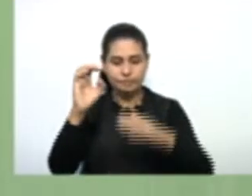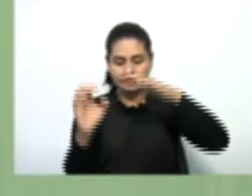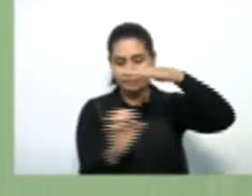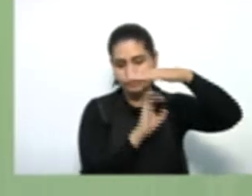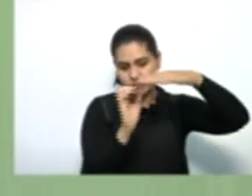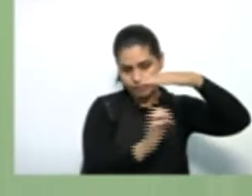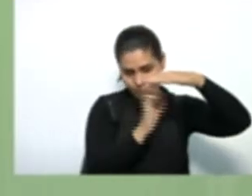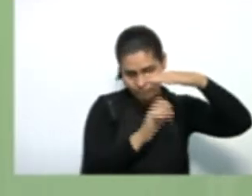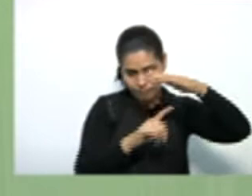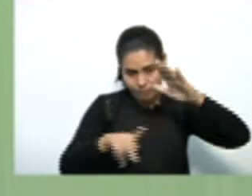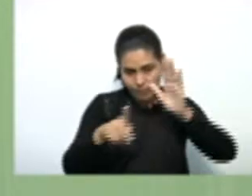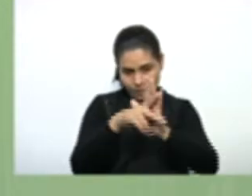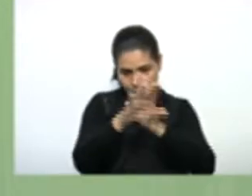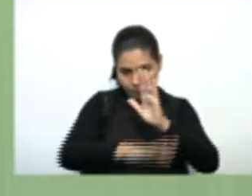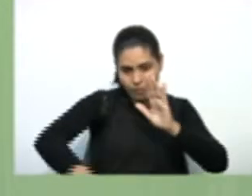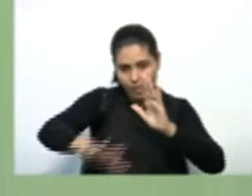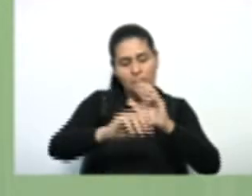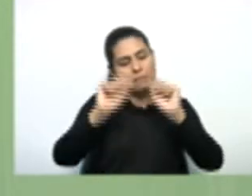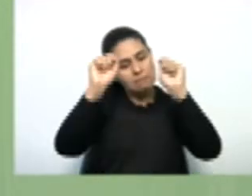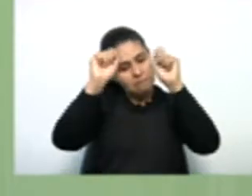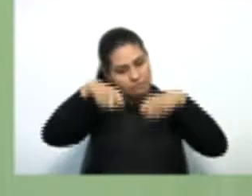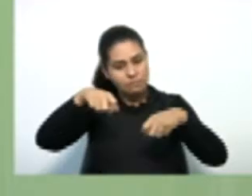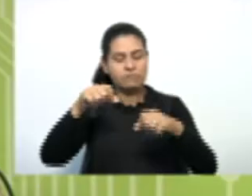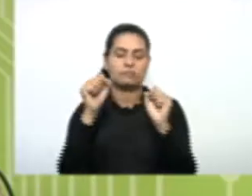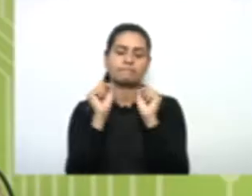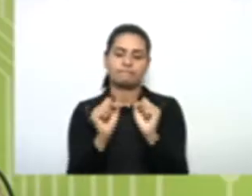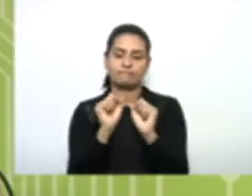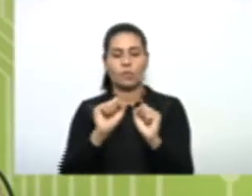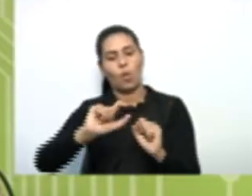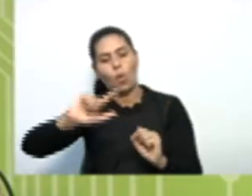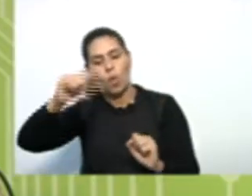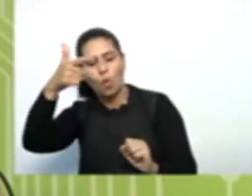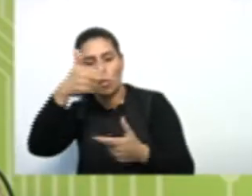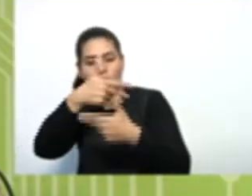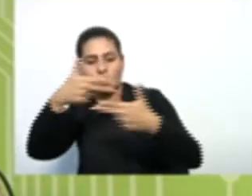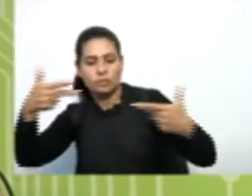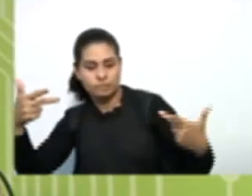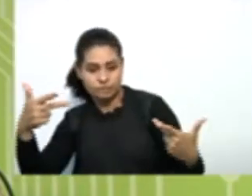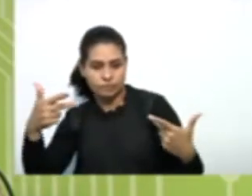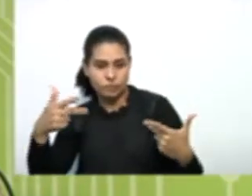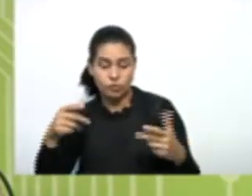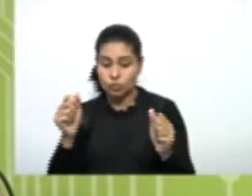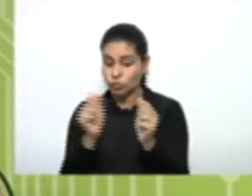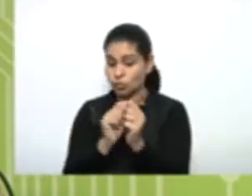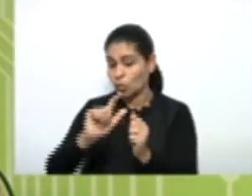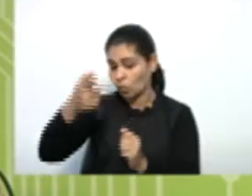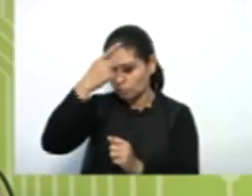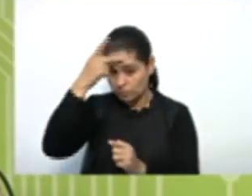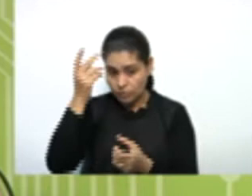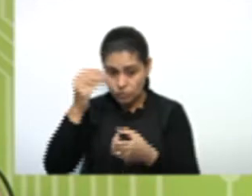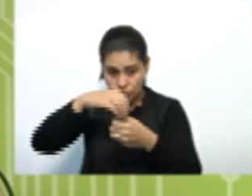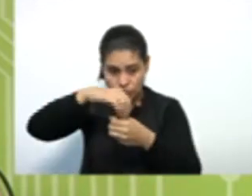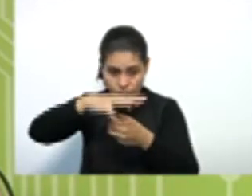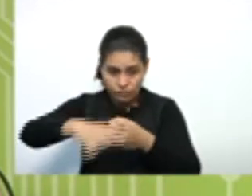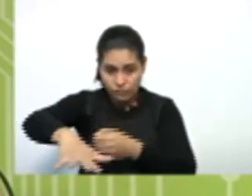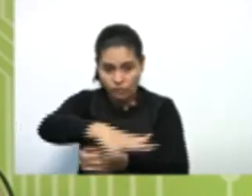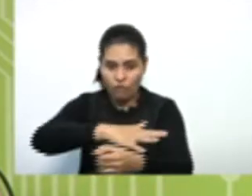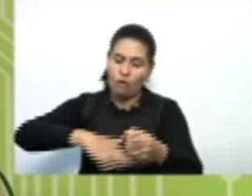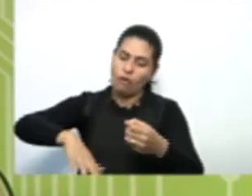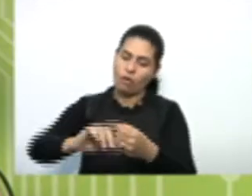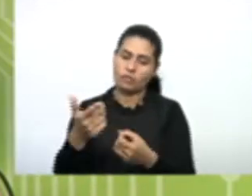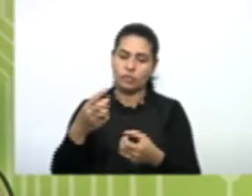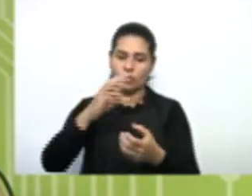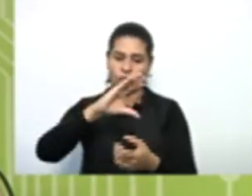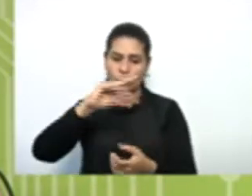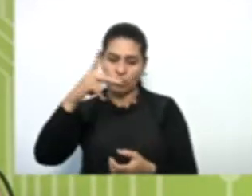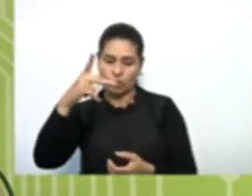a instituição cooperativa, ela pode sim realizar outras ações com não cooperados. Por exemplo, seguindo aquele meu primeiro exemplo